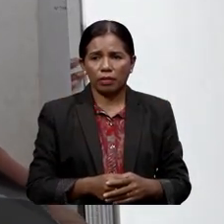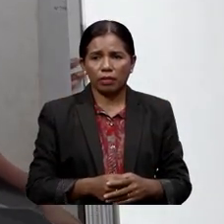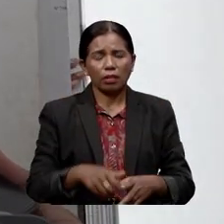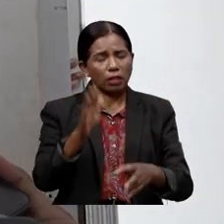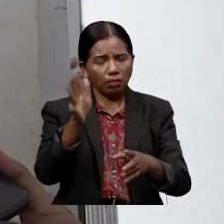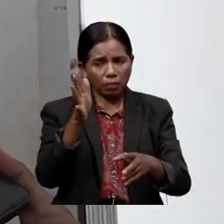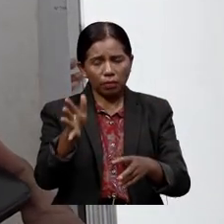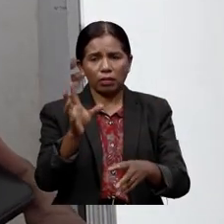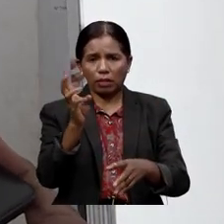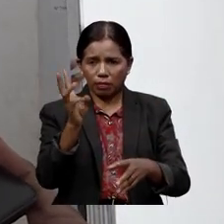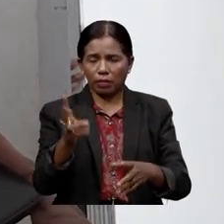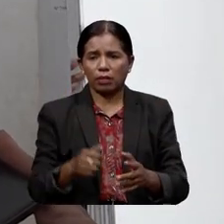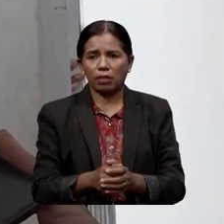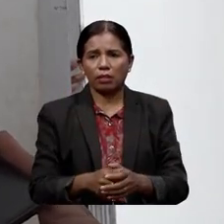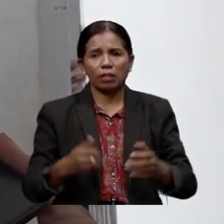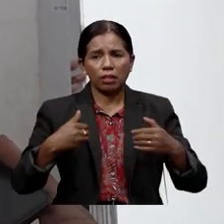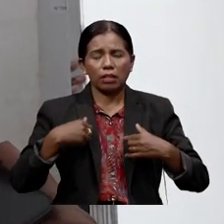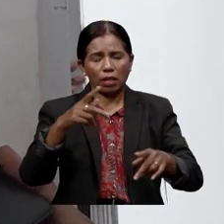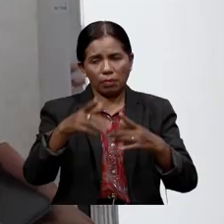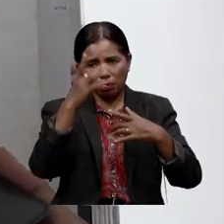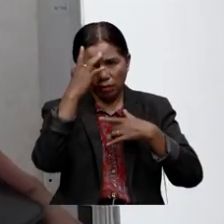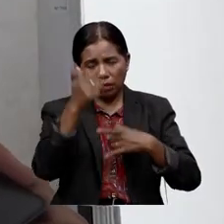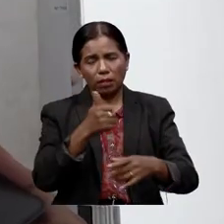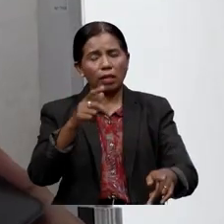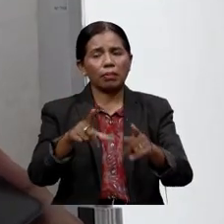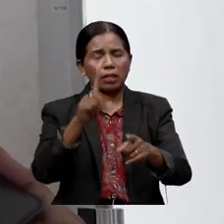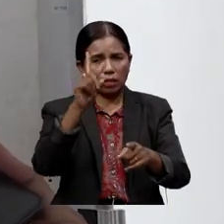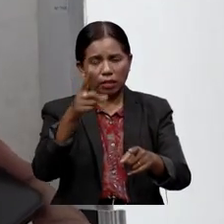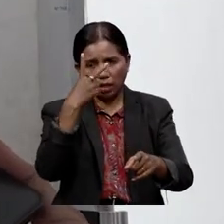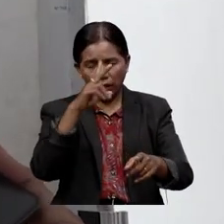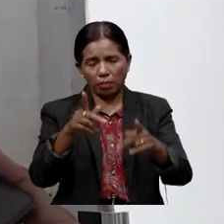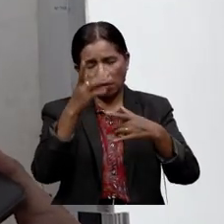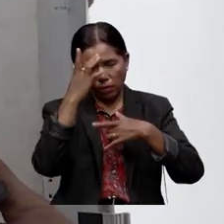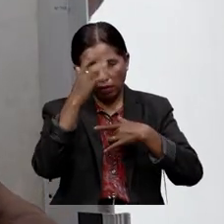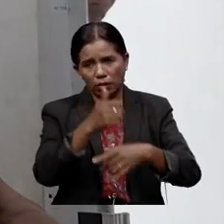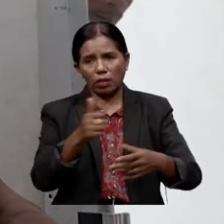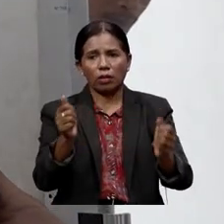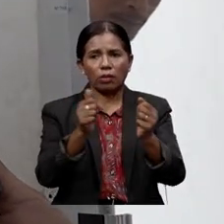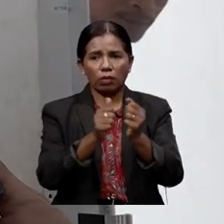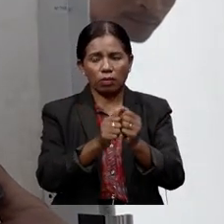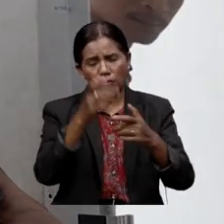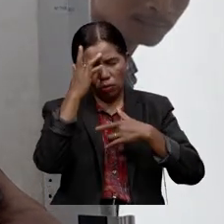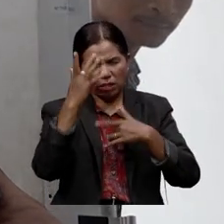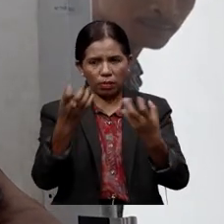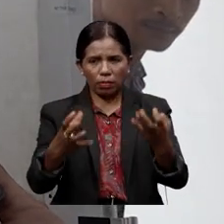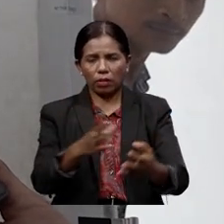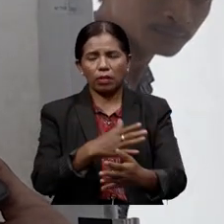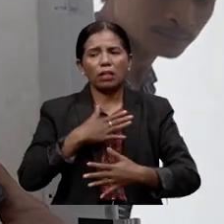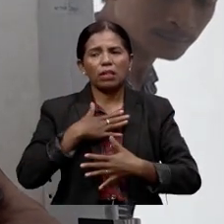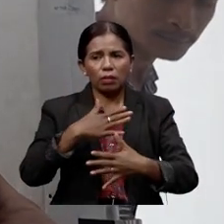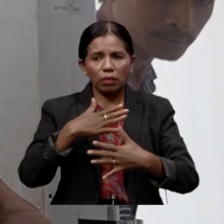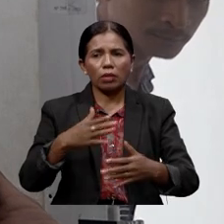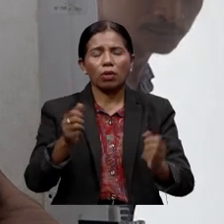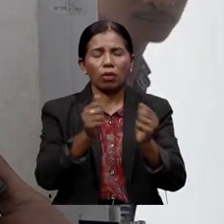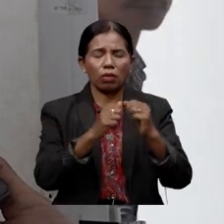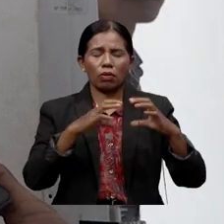assim. Também o paciente, não tem nada ainda, também há uma condição paciente. Calonia, ou é complicado, sabe? Ispo, nem